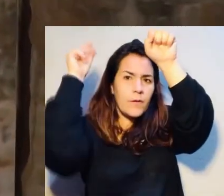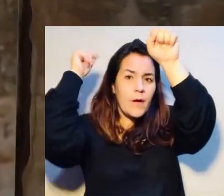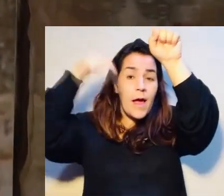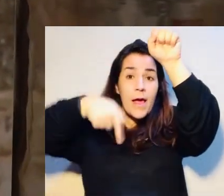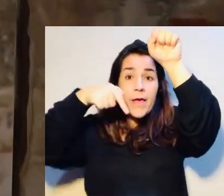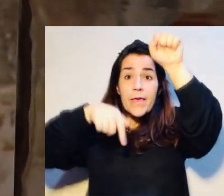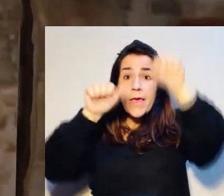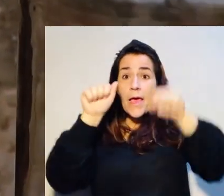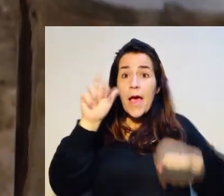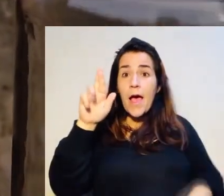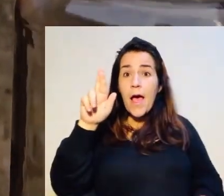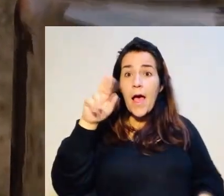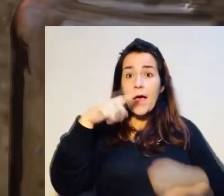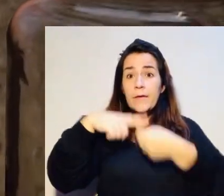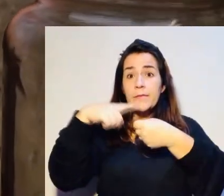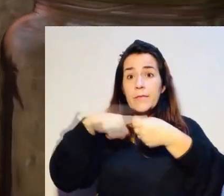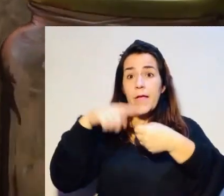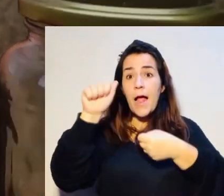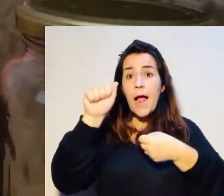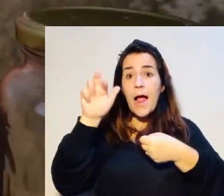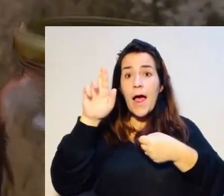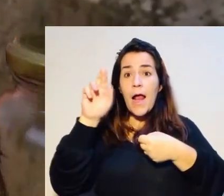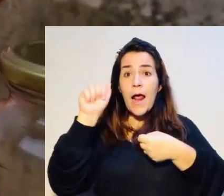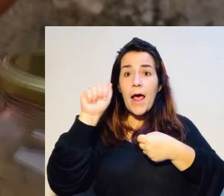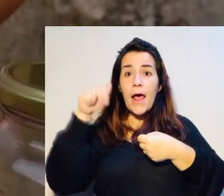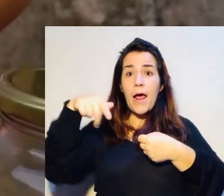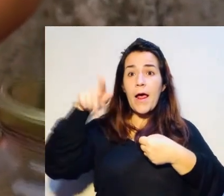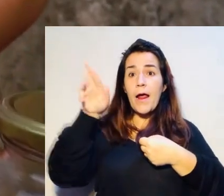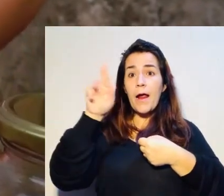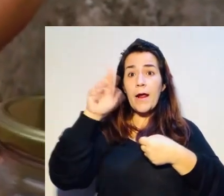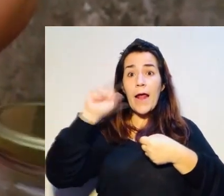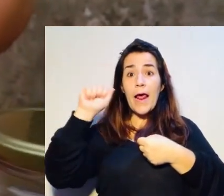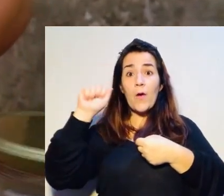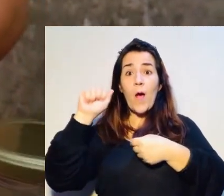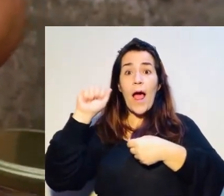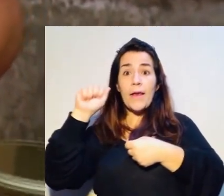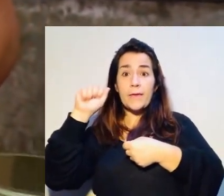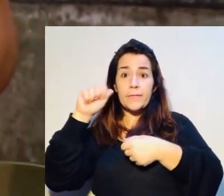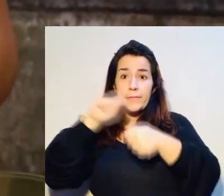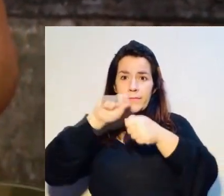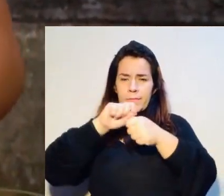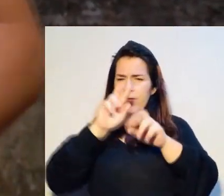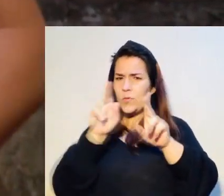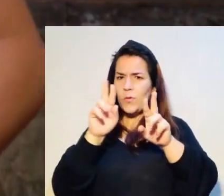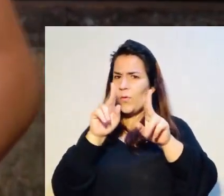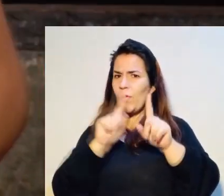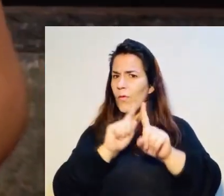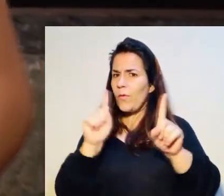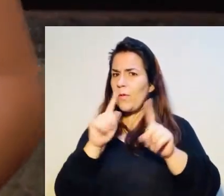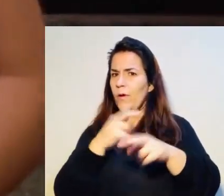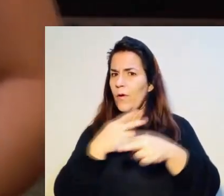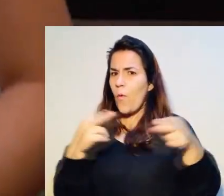terras de Araraquara, que não era um negro qualquer, como nenhum é.